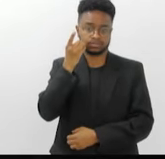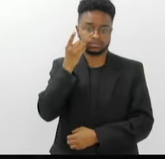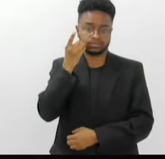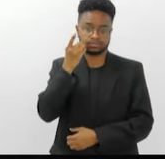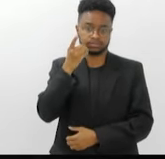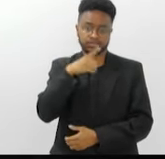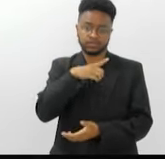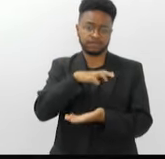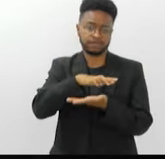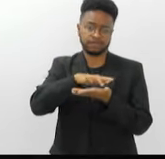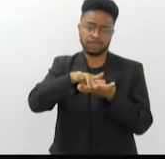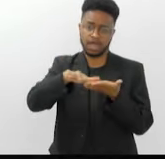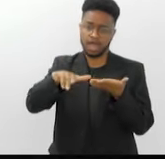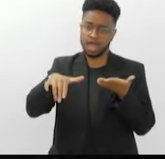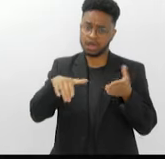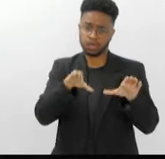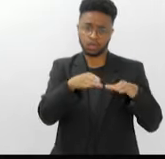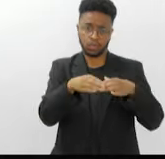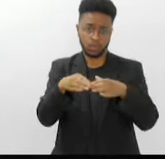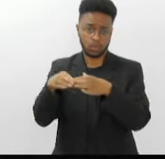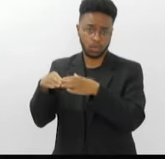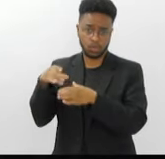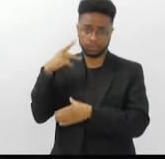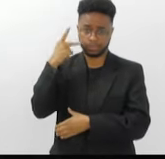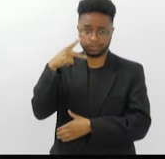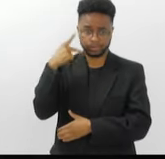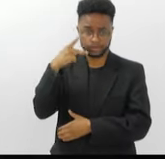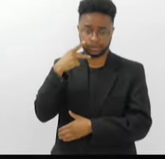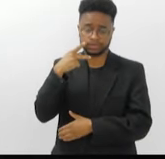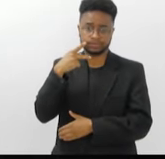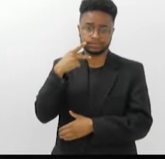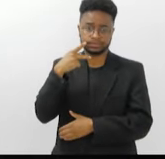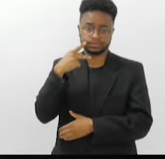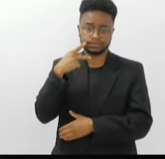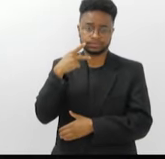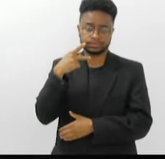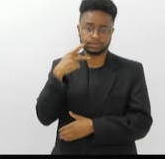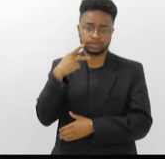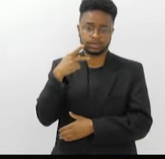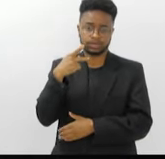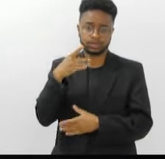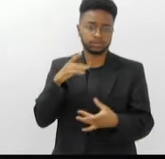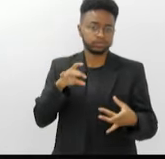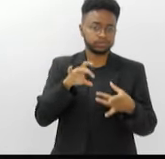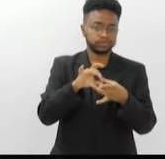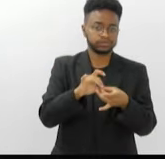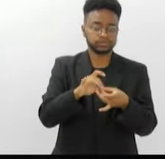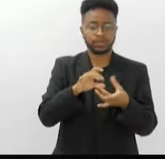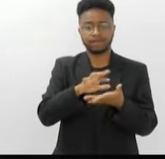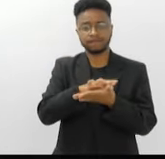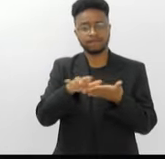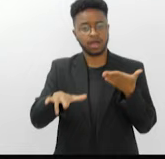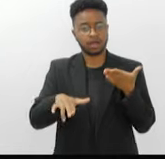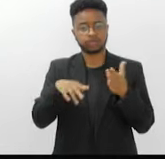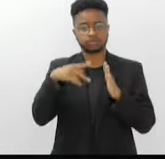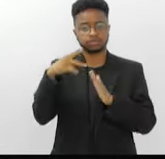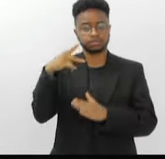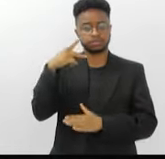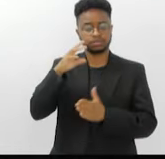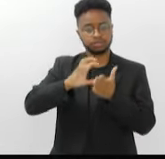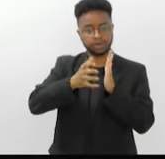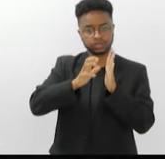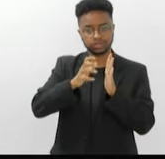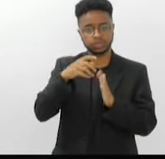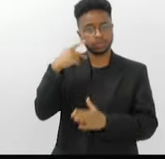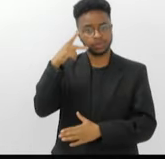das diversas matizes políticas e ideológicas, pertencentes aos mais diversos partidos políticos,